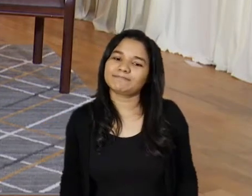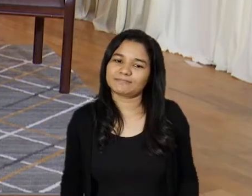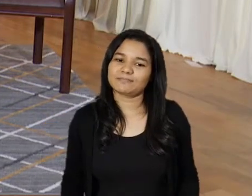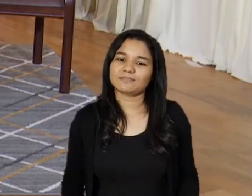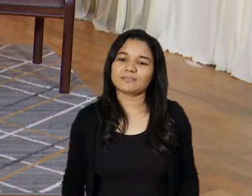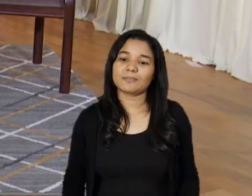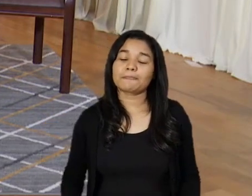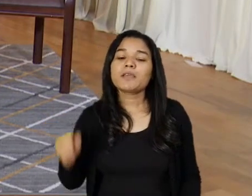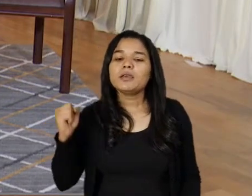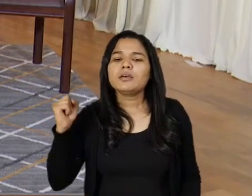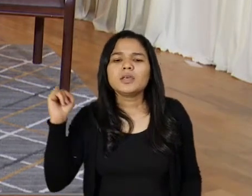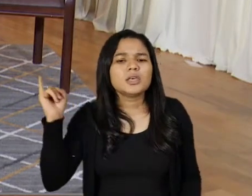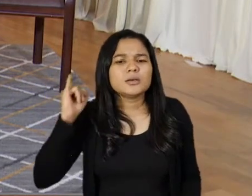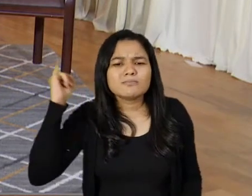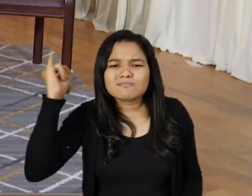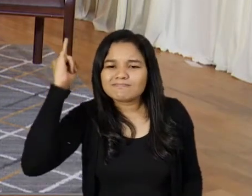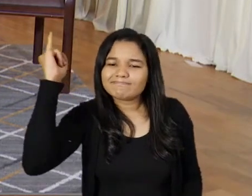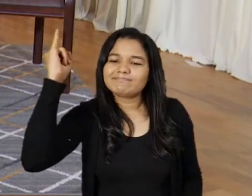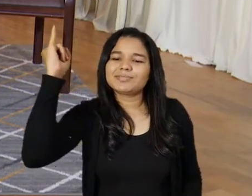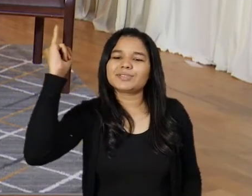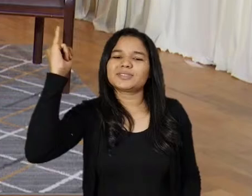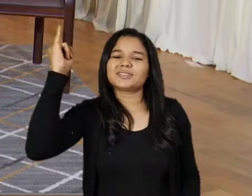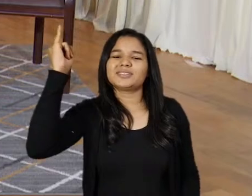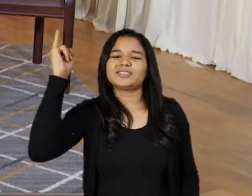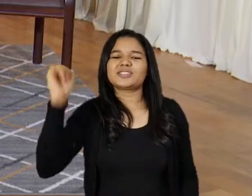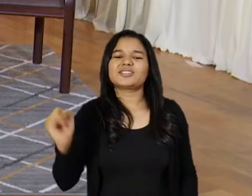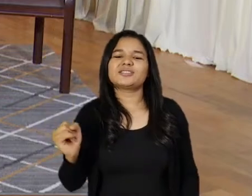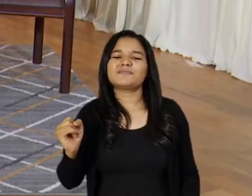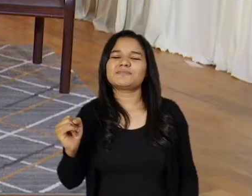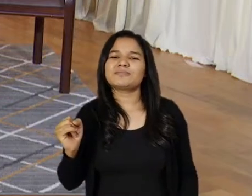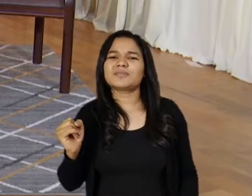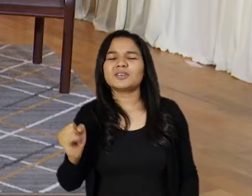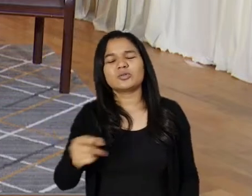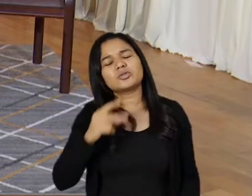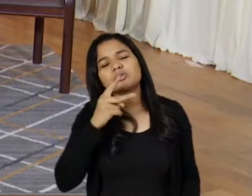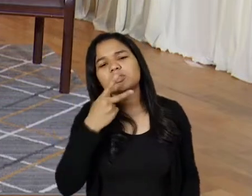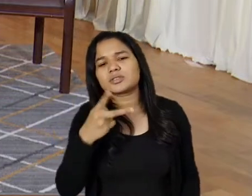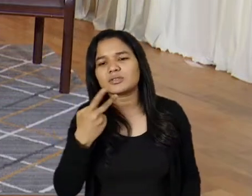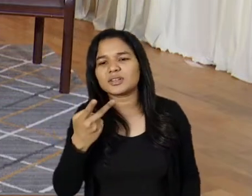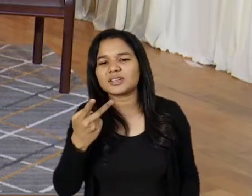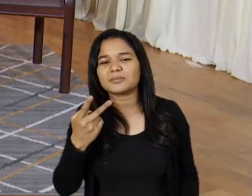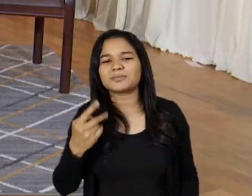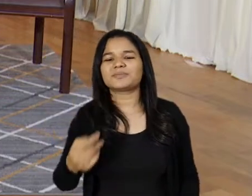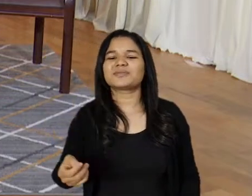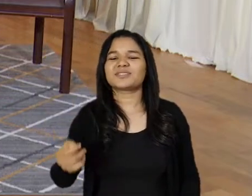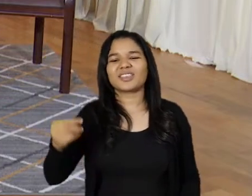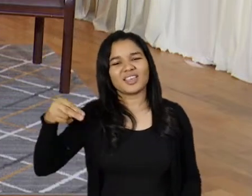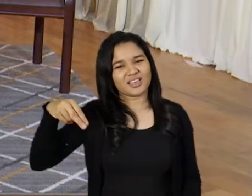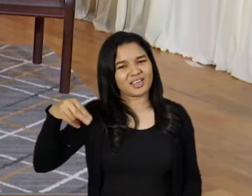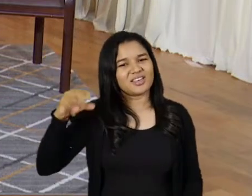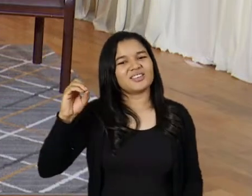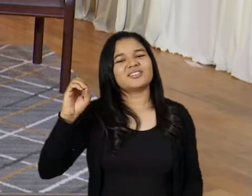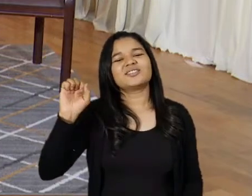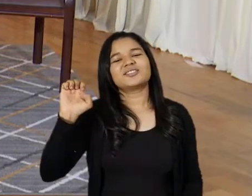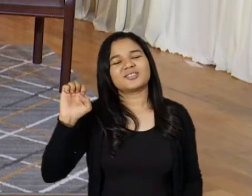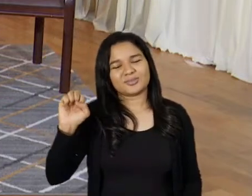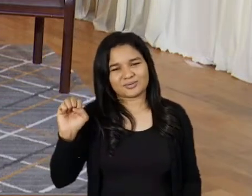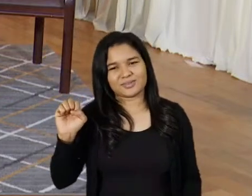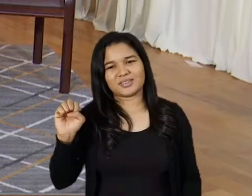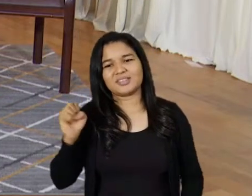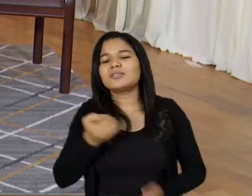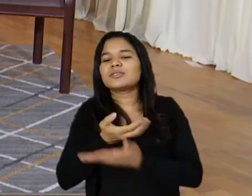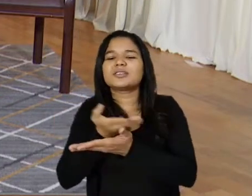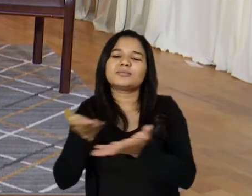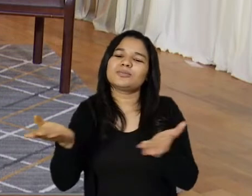um detalhe muito importante quando nós falamos de Noé e aquilo que ele estava apresentando ao povo e todo o